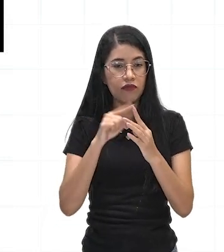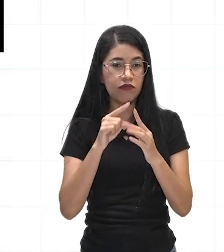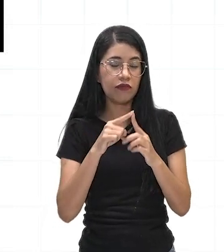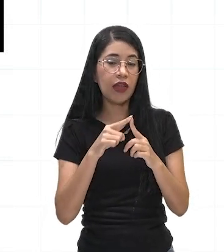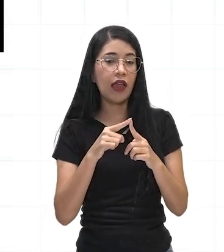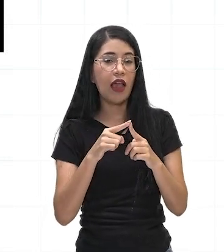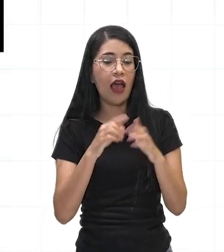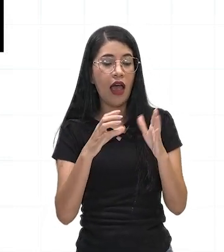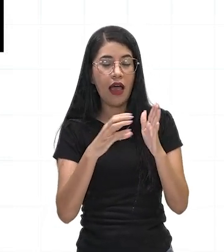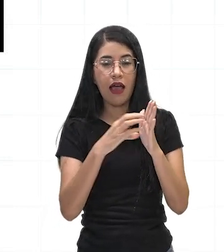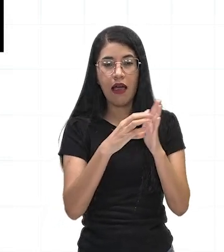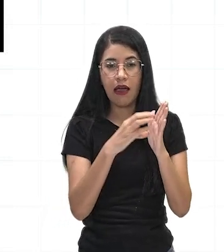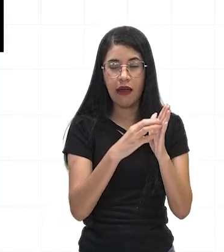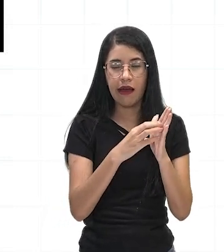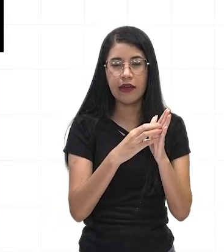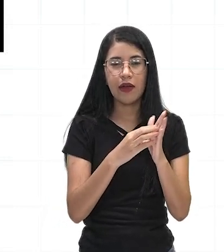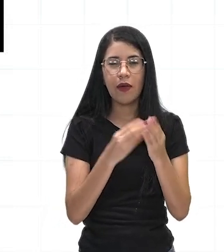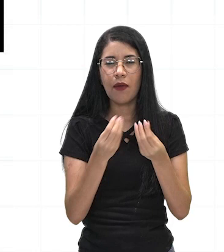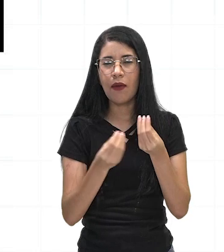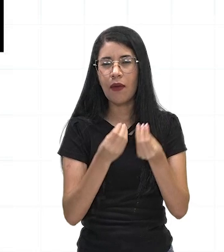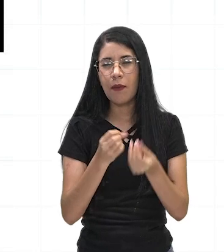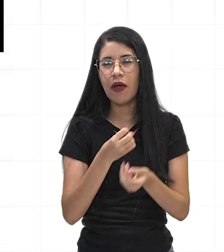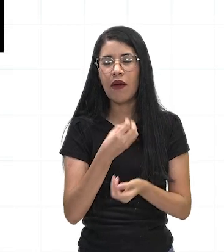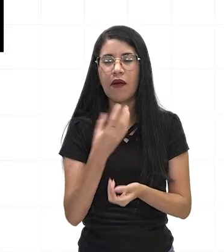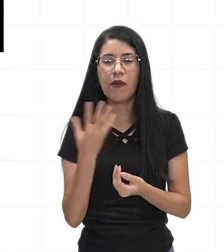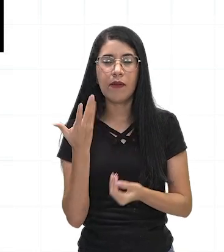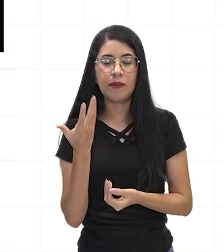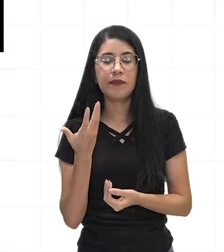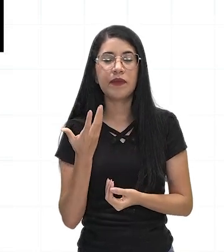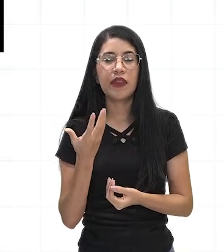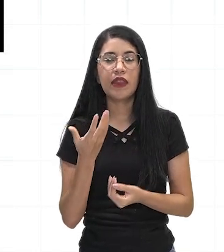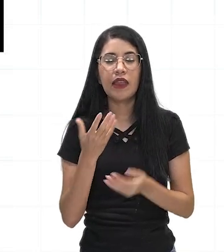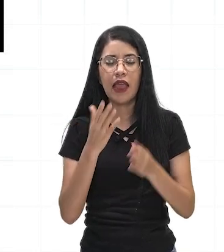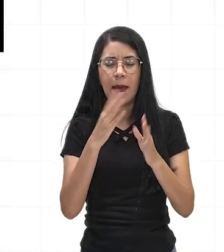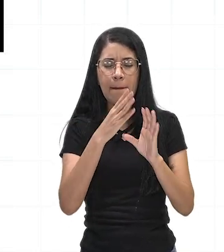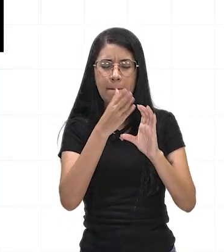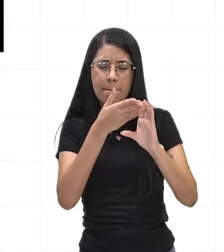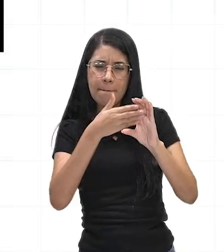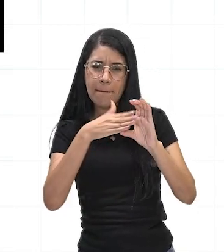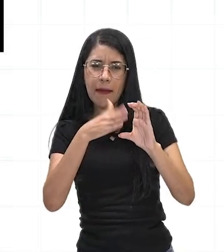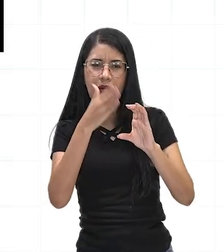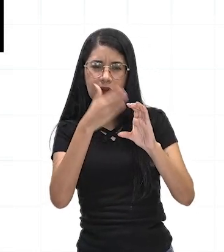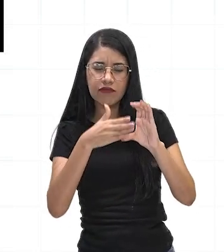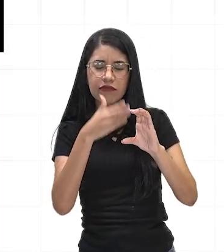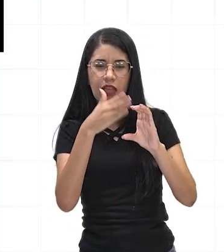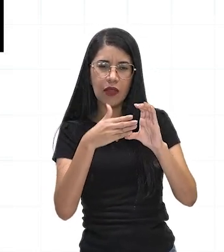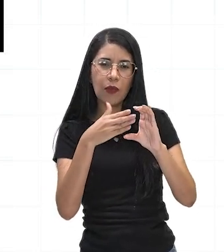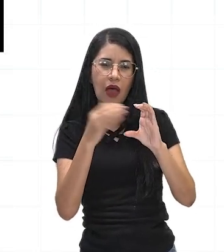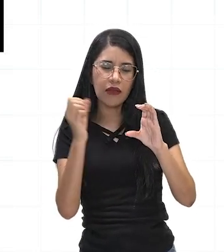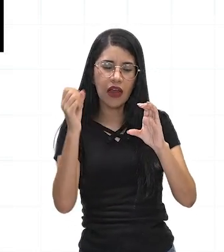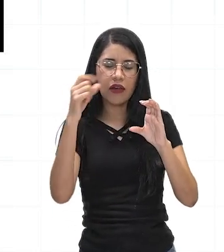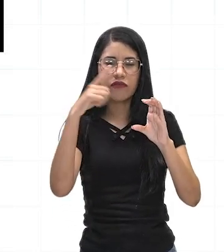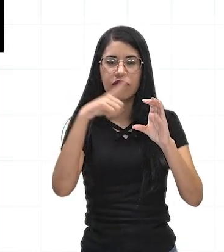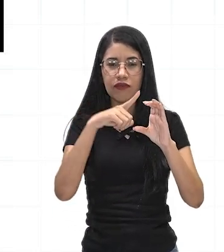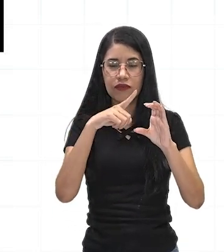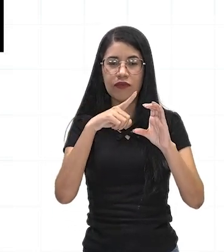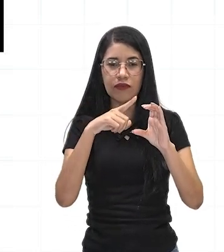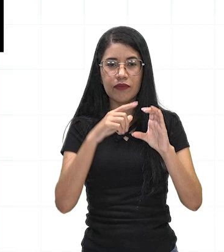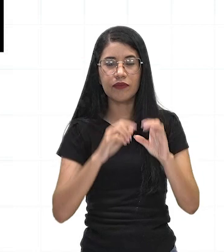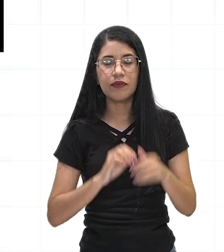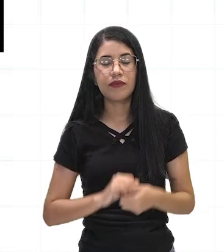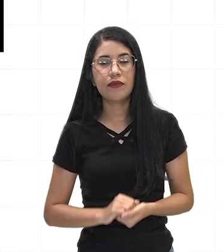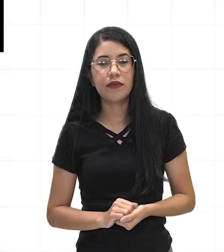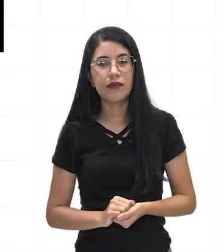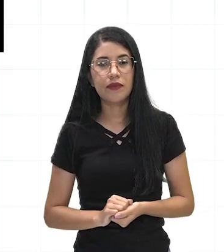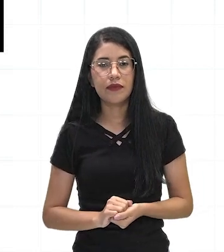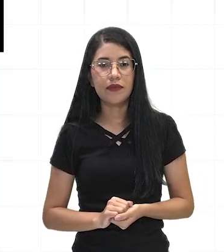que é quando a gente tem apenas um quarto, né, a metade da lua aí que está iluminada. A gente vai ver como se tivesse só uma banda